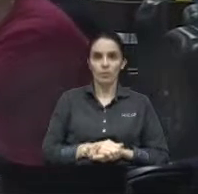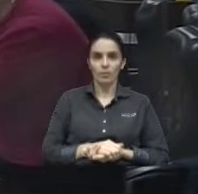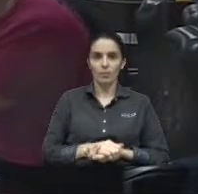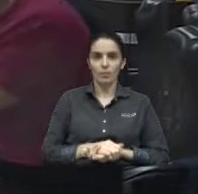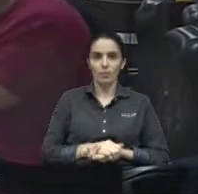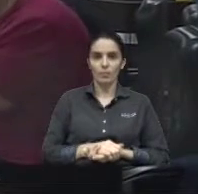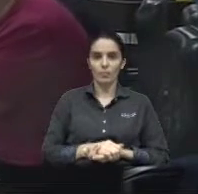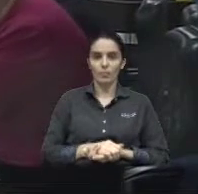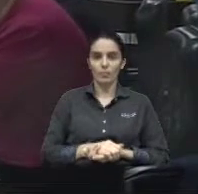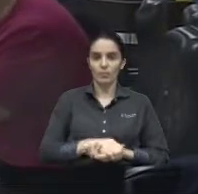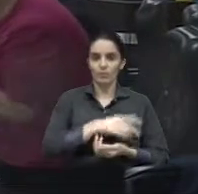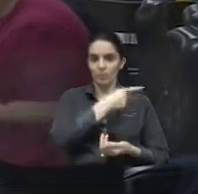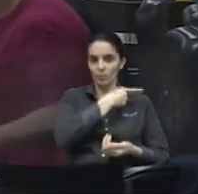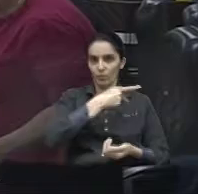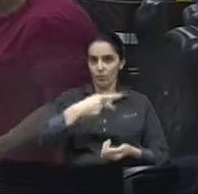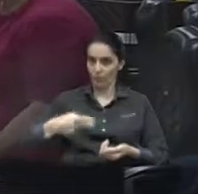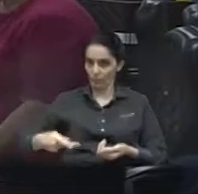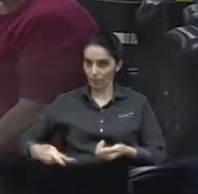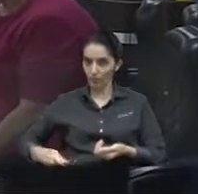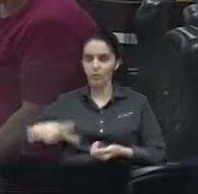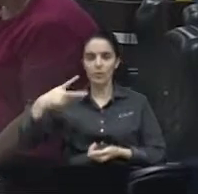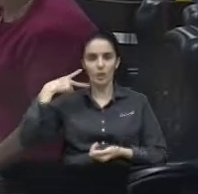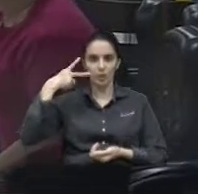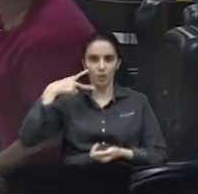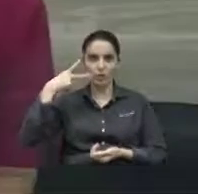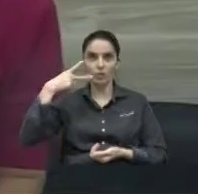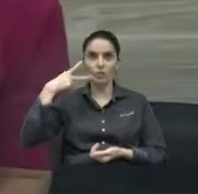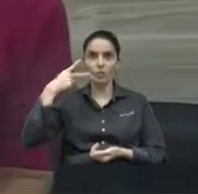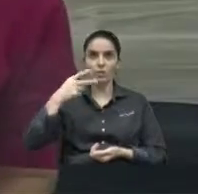Senhor presidente, nobres pares, ainda